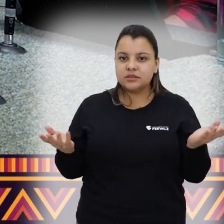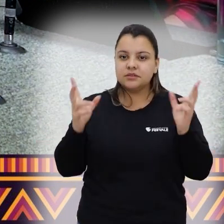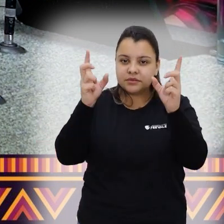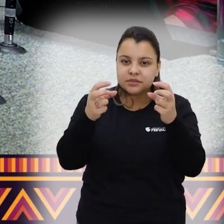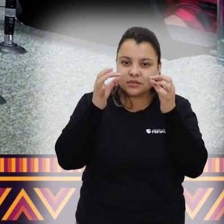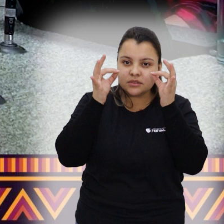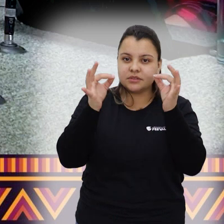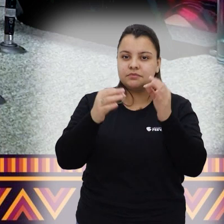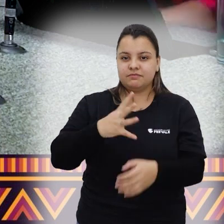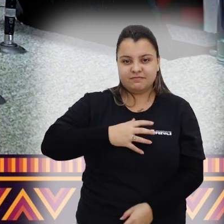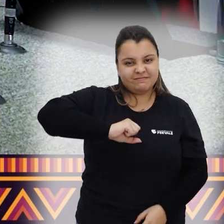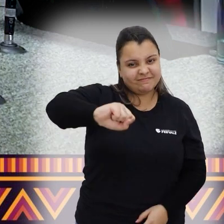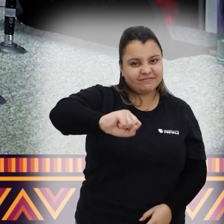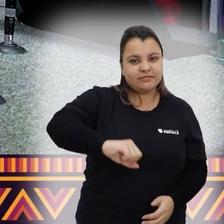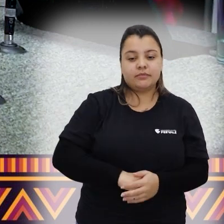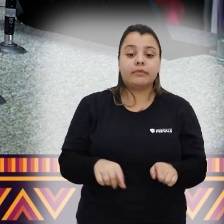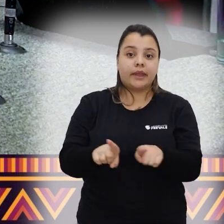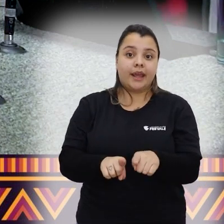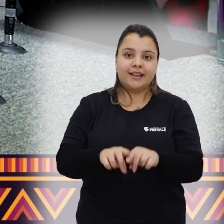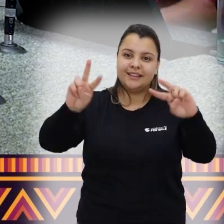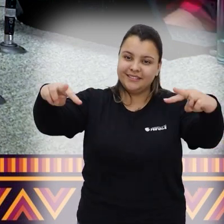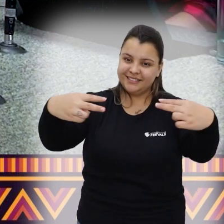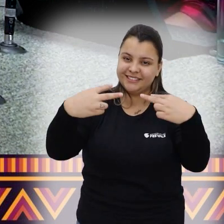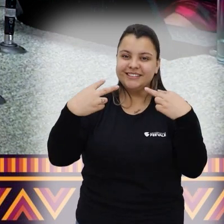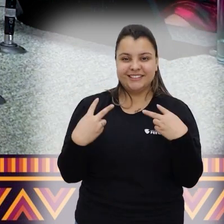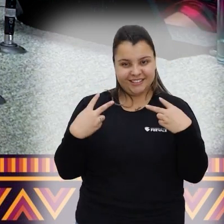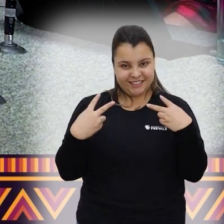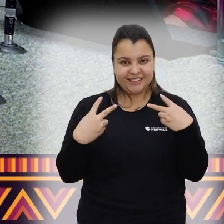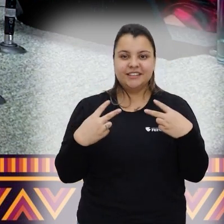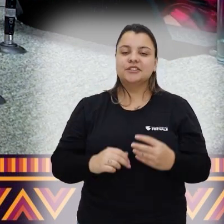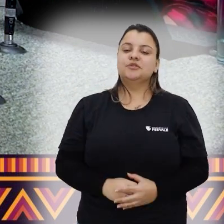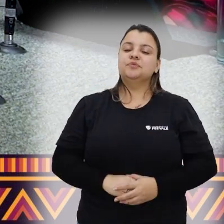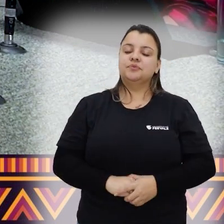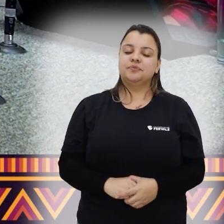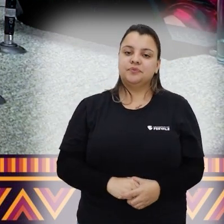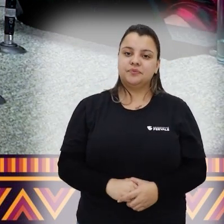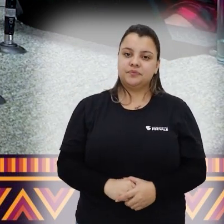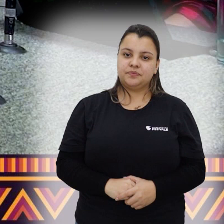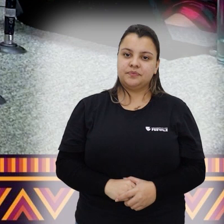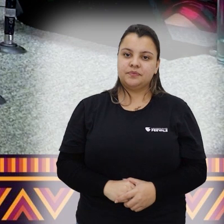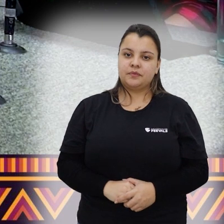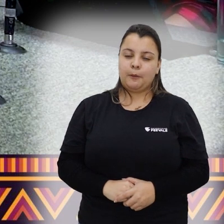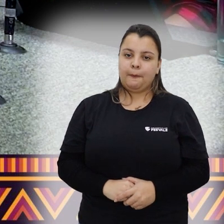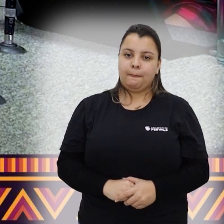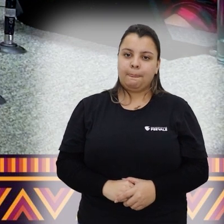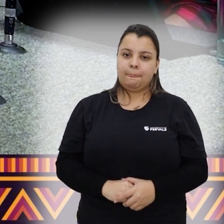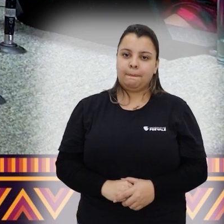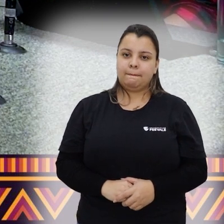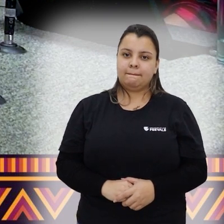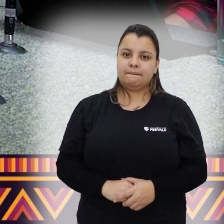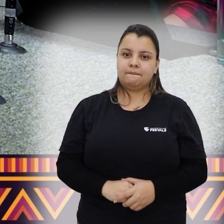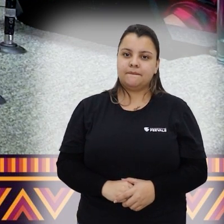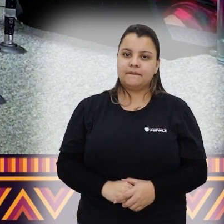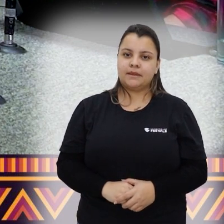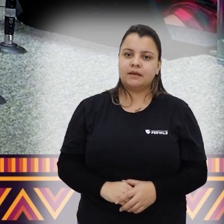né? Axé para todo mundo. E nos vendo, né? Quem está nos vendo também. Aí. Então...